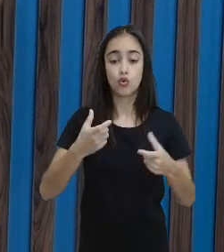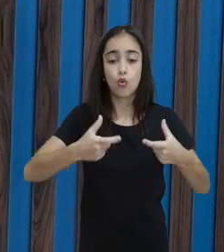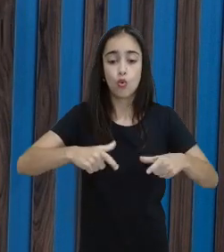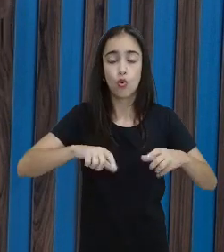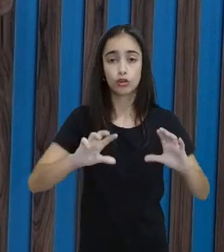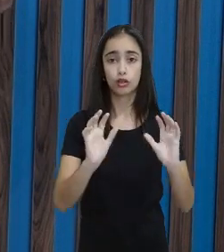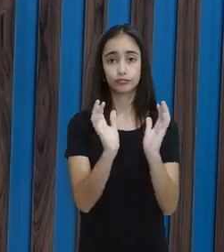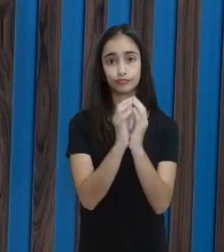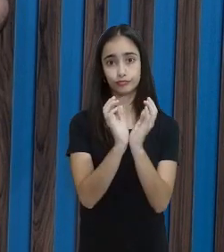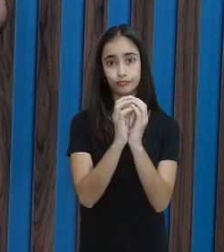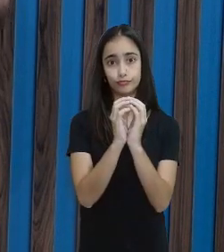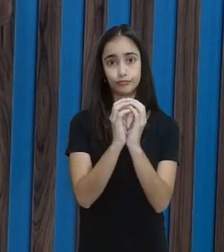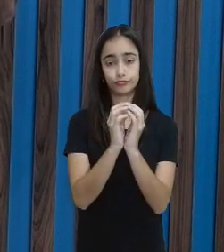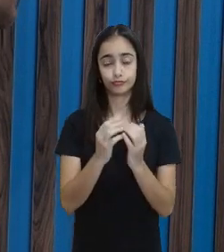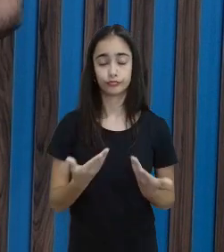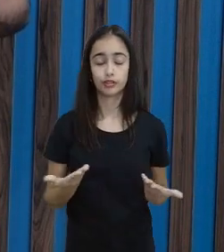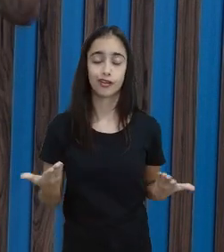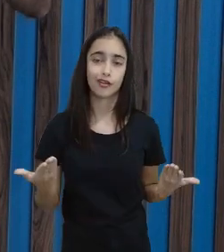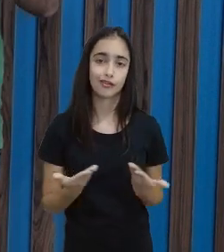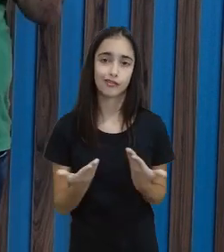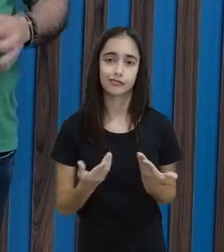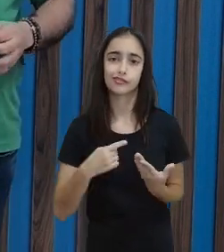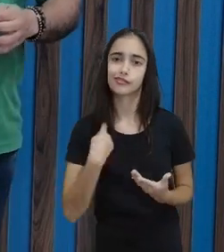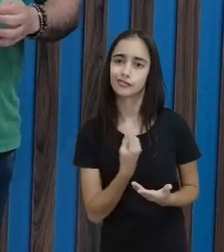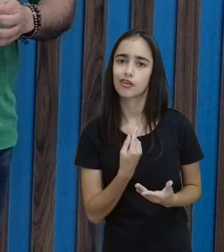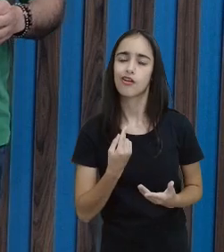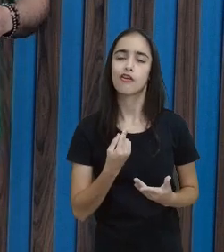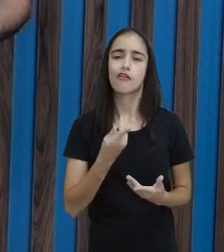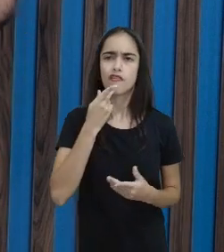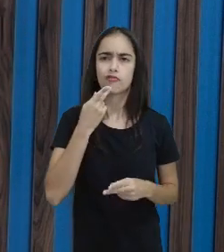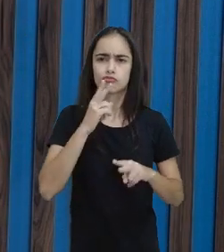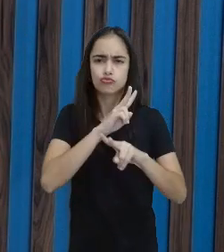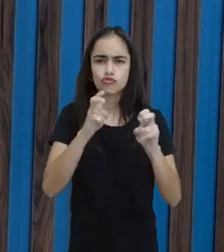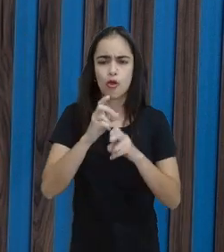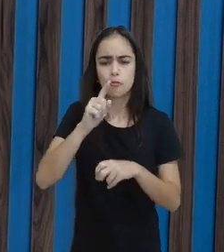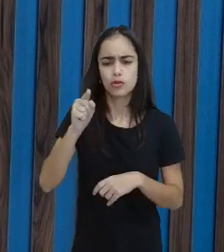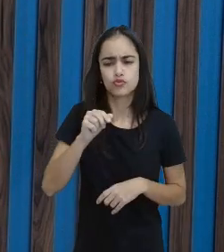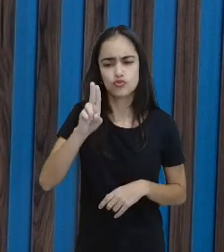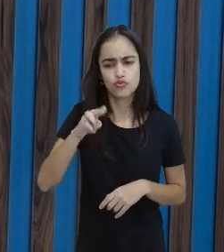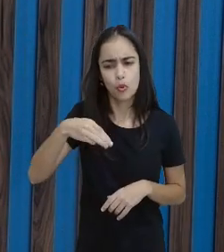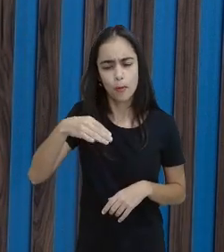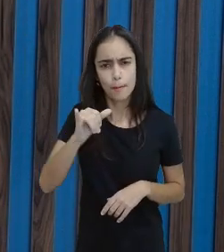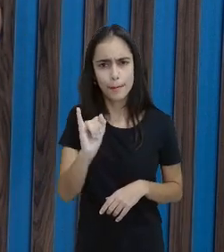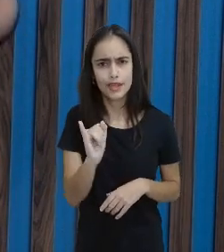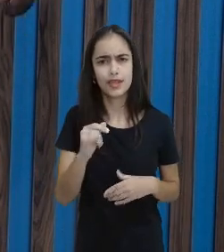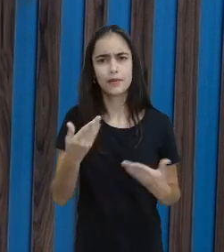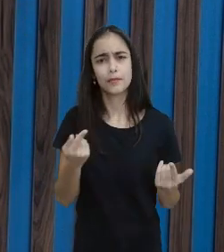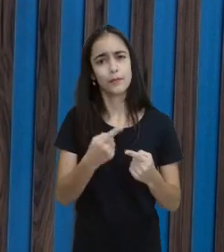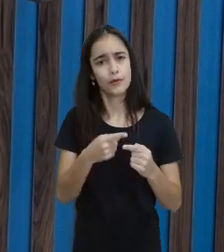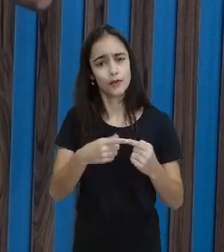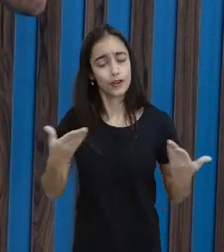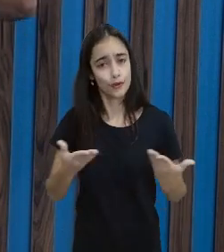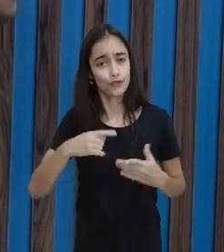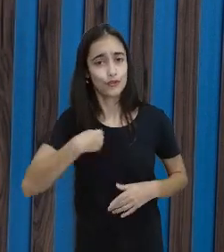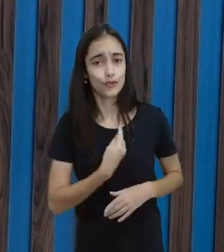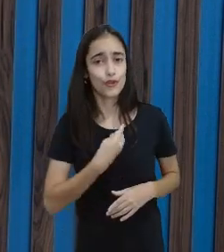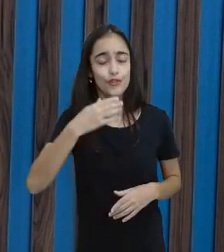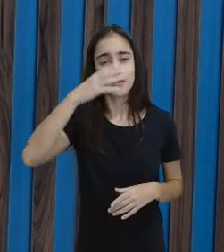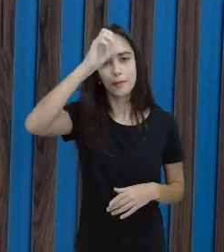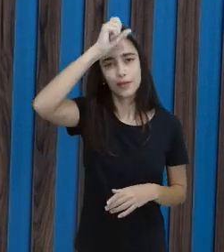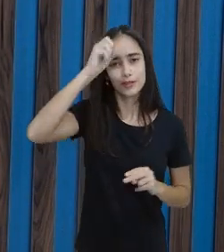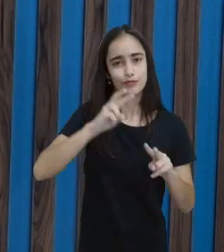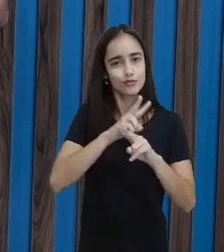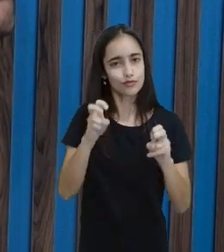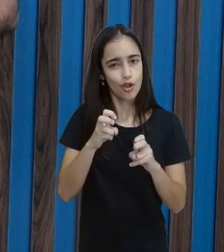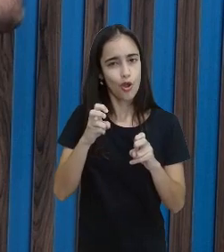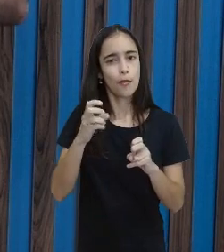fala de Zumbi? Porque hoje nós vamos conhecer sobre o Dia da Consciência Negra e sua importância e a gente